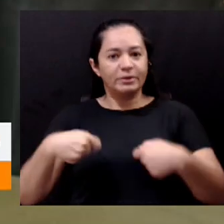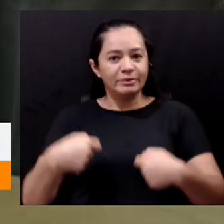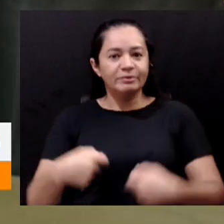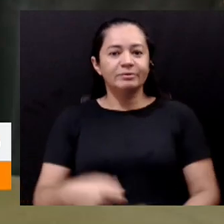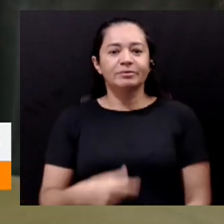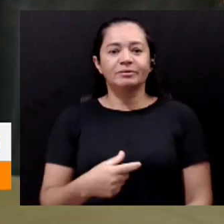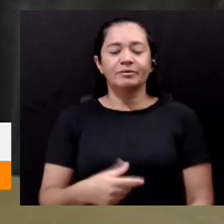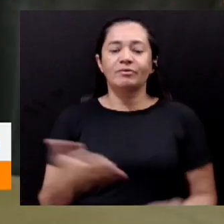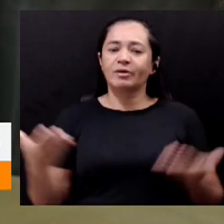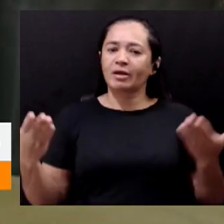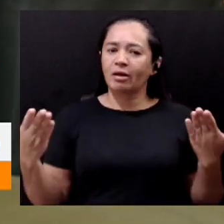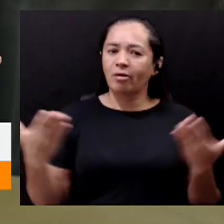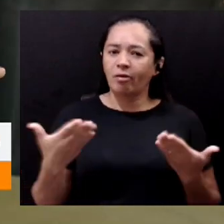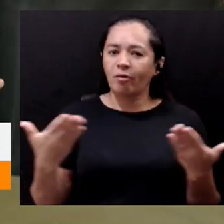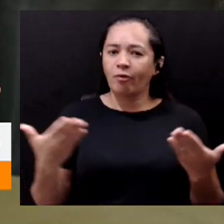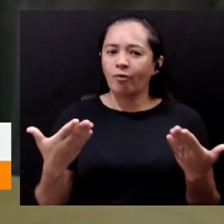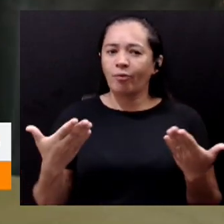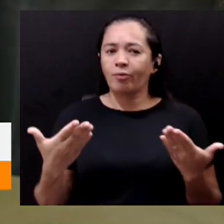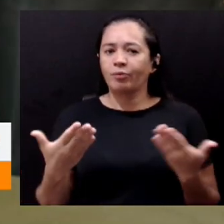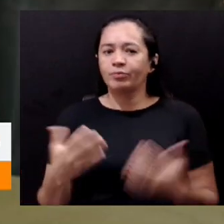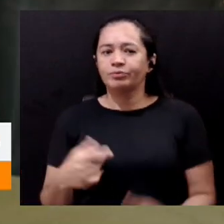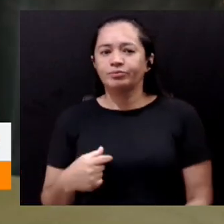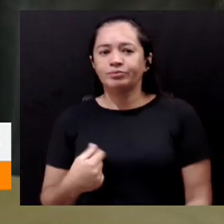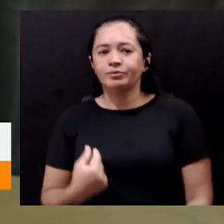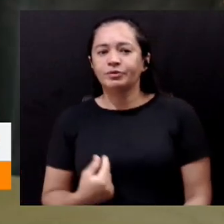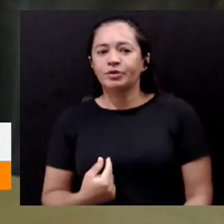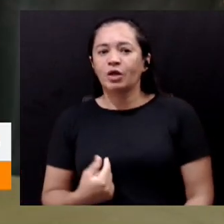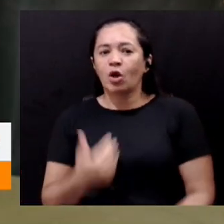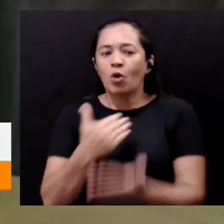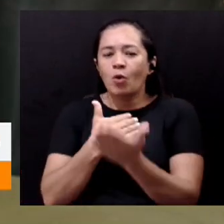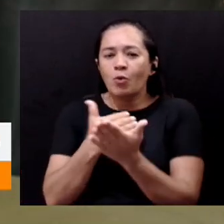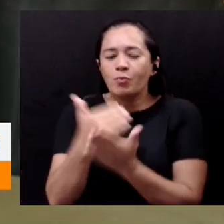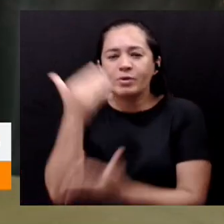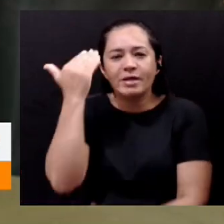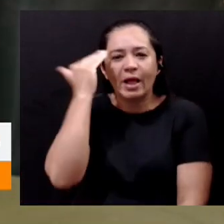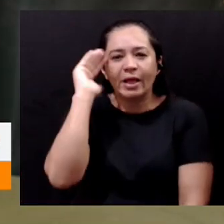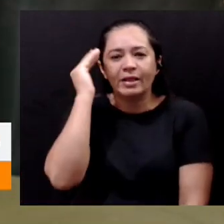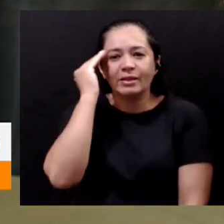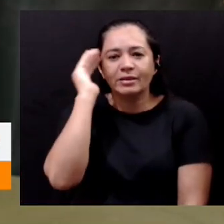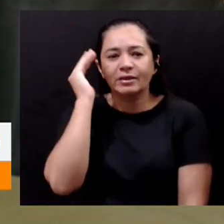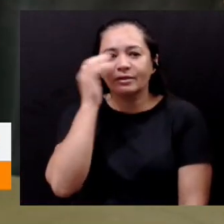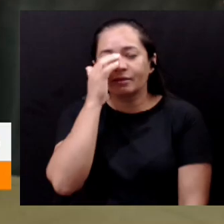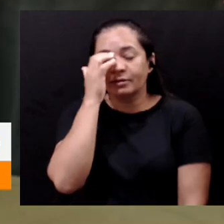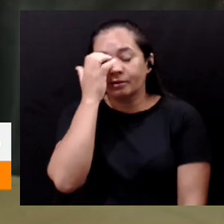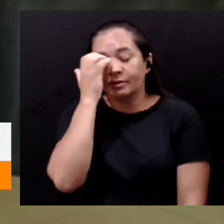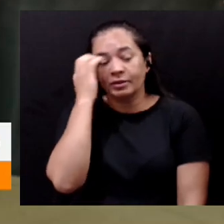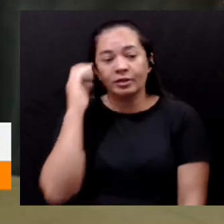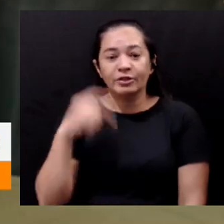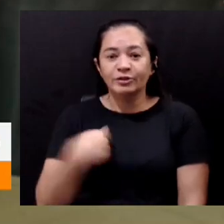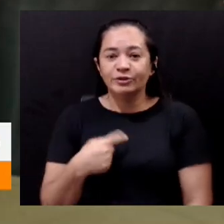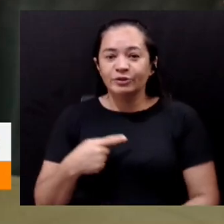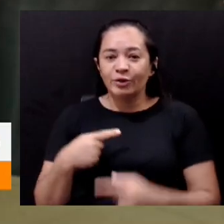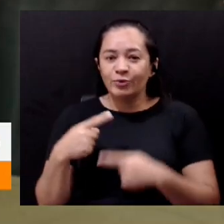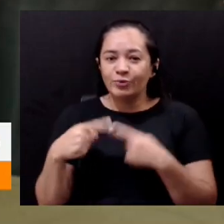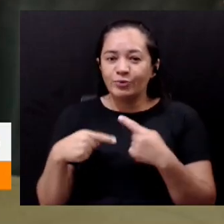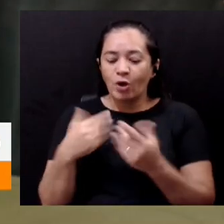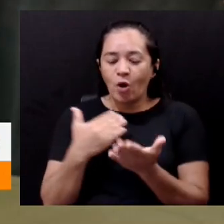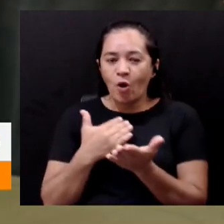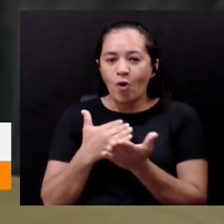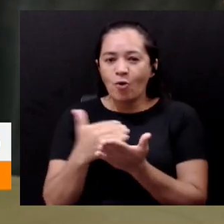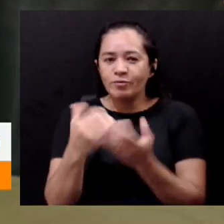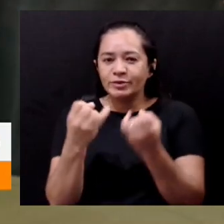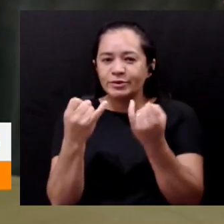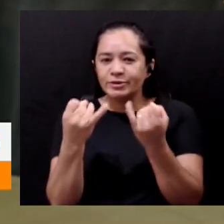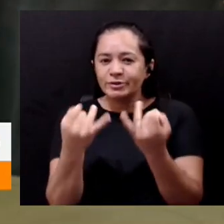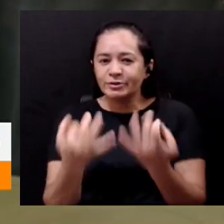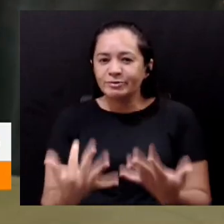Agora a gente está começando a entender, né, o negócio começa assim, estamos desenrolando um novelo aqui,